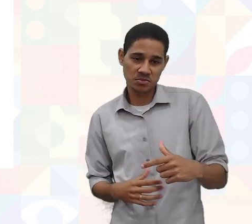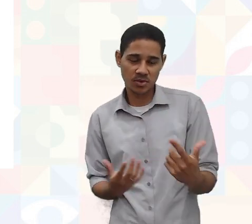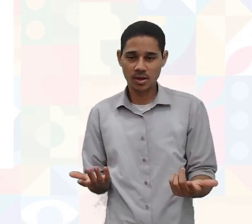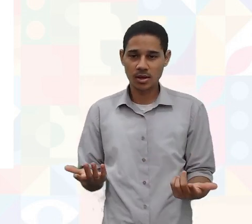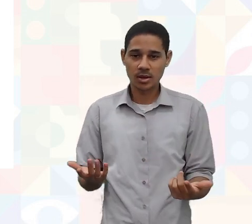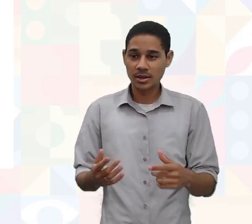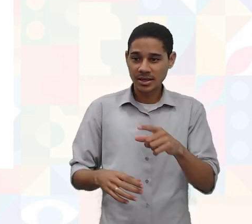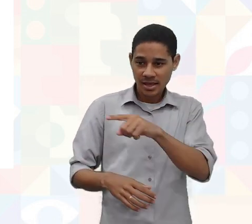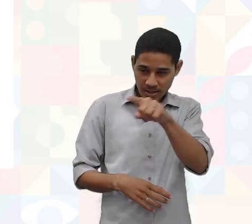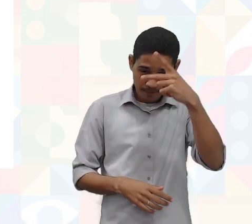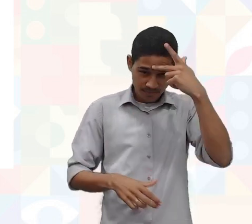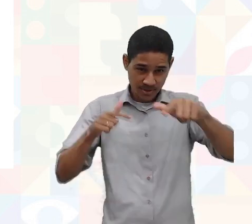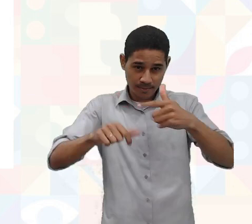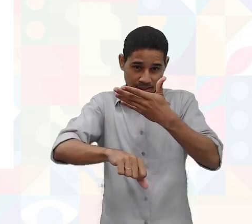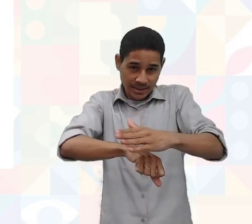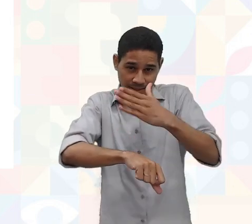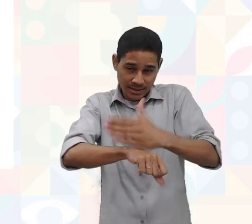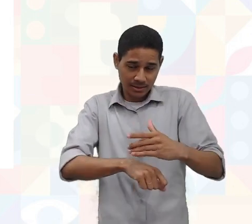de funcionários.